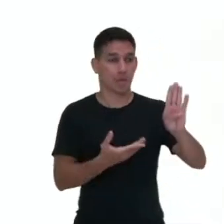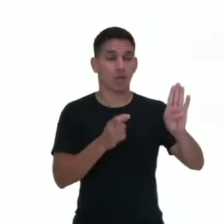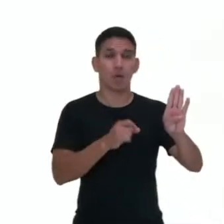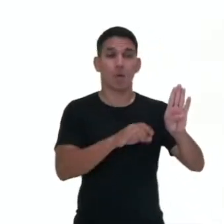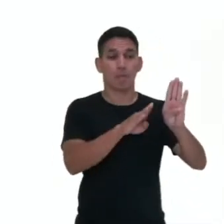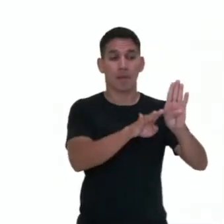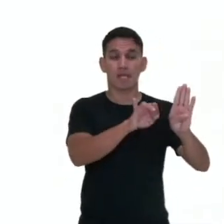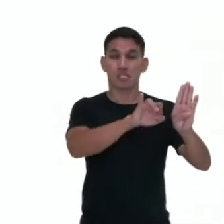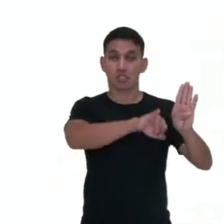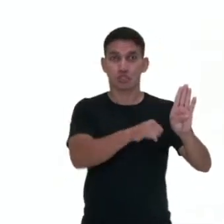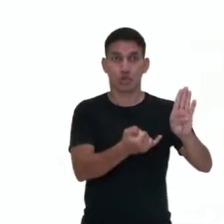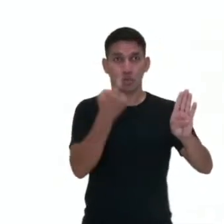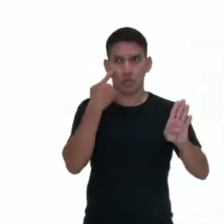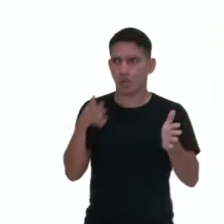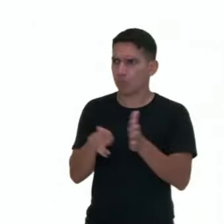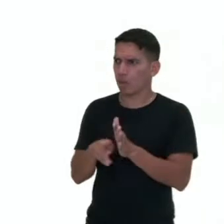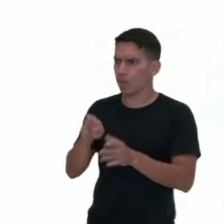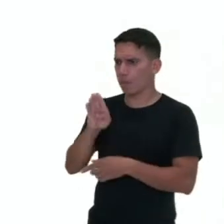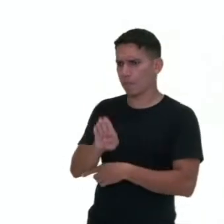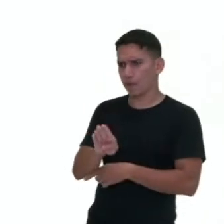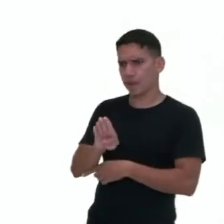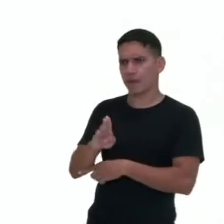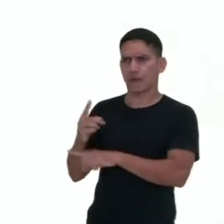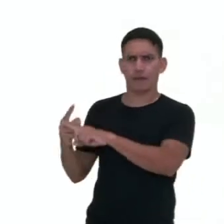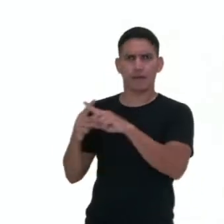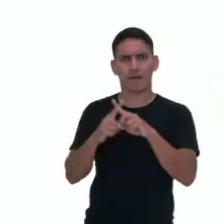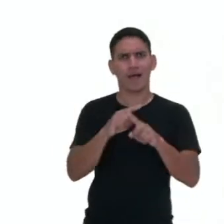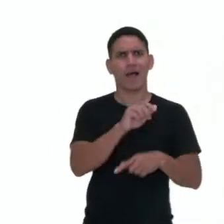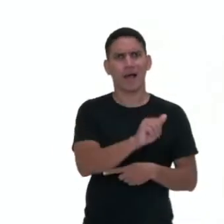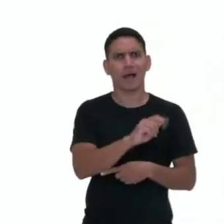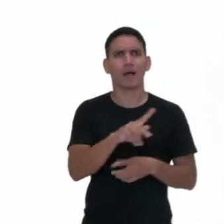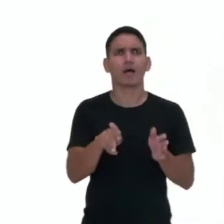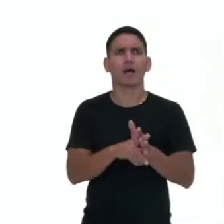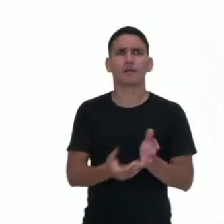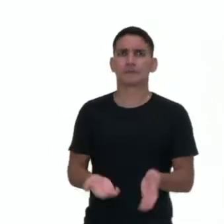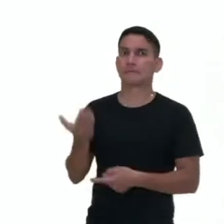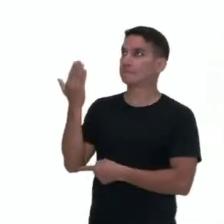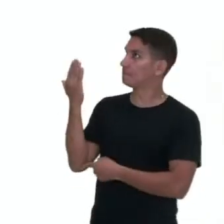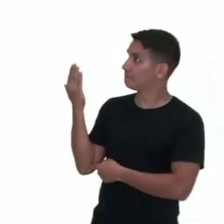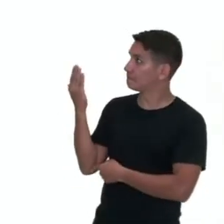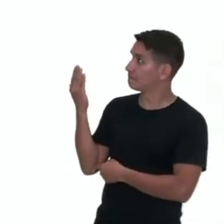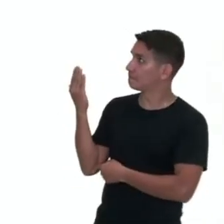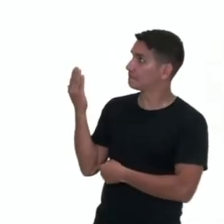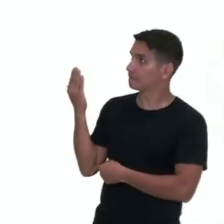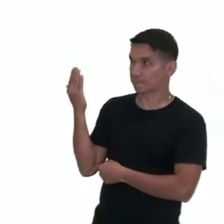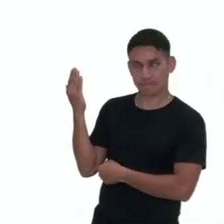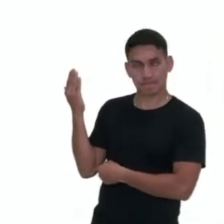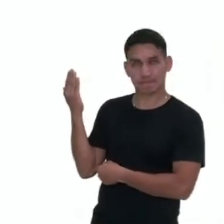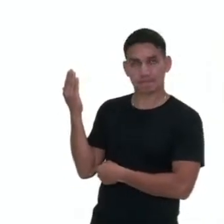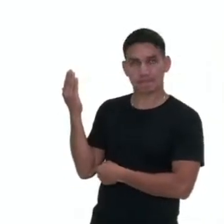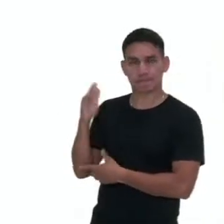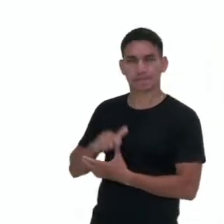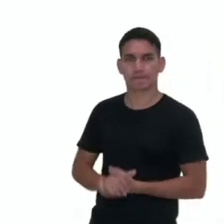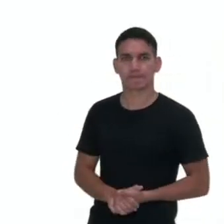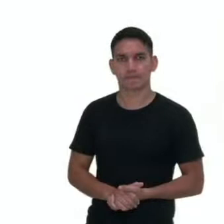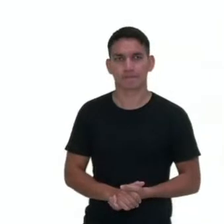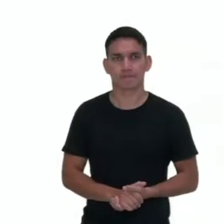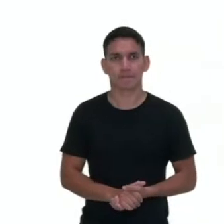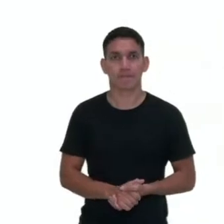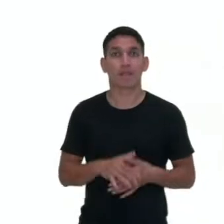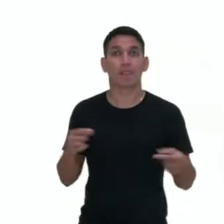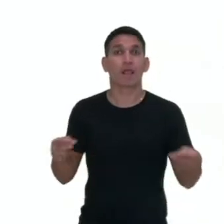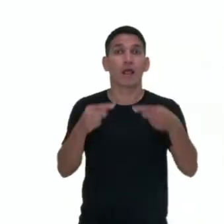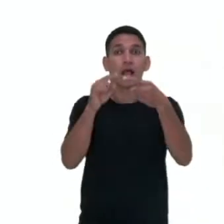produto A por B é a matriz C com o elemento C e J de ordem M vezes P, em